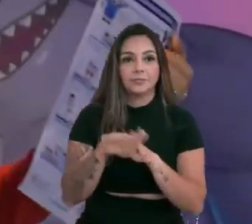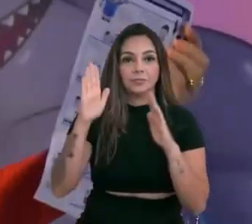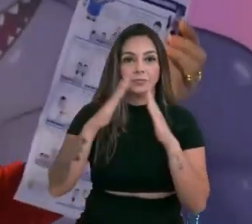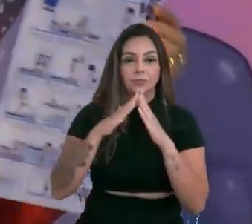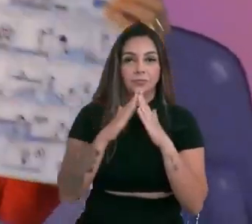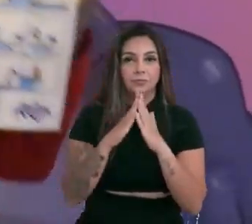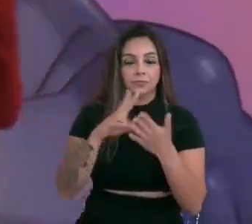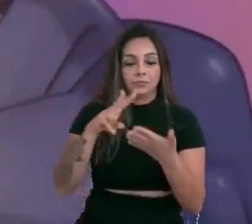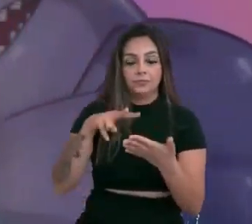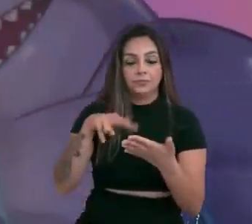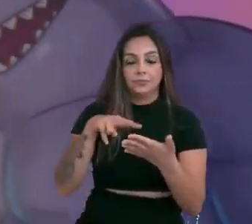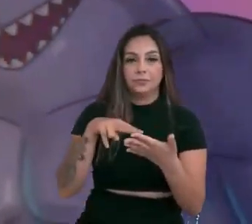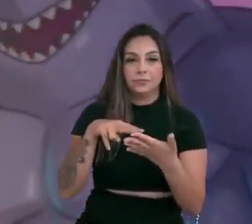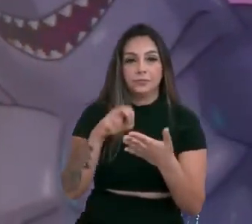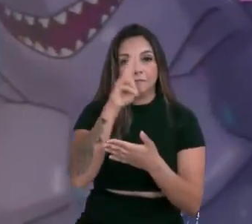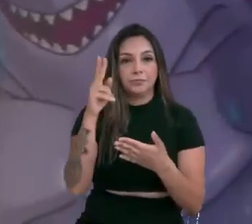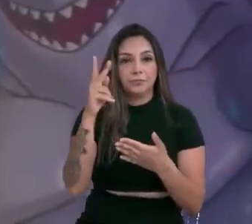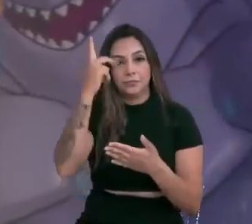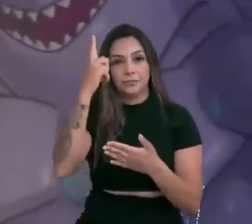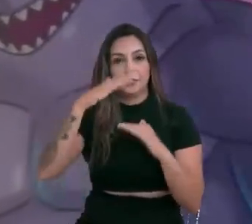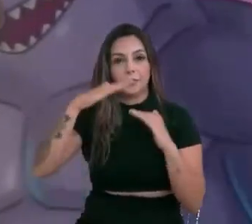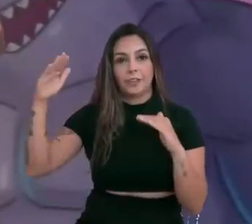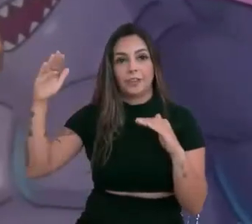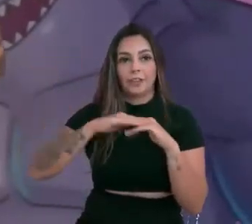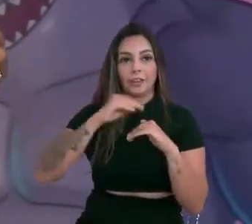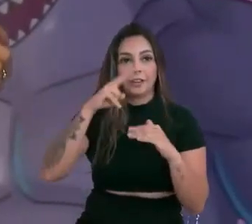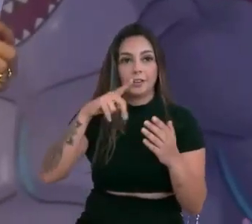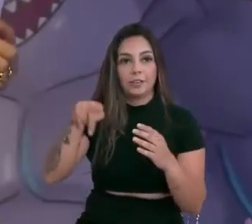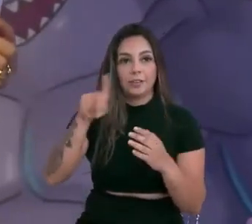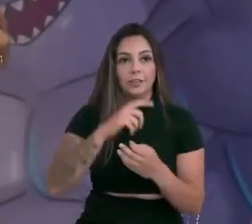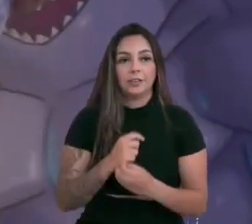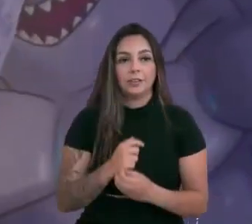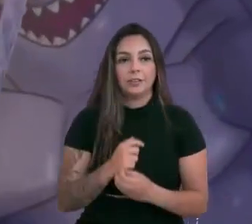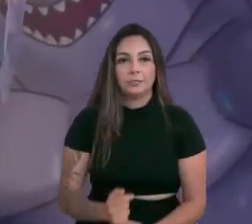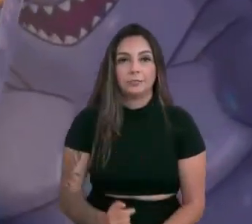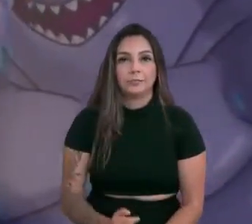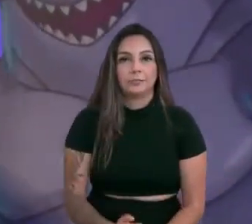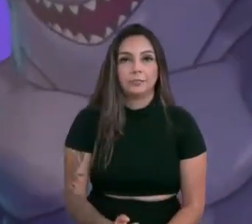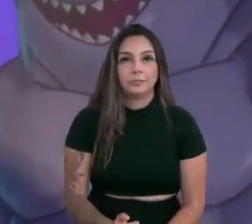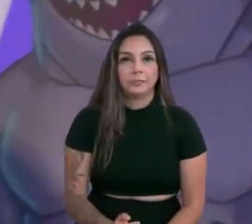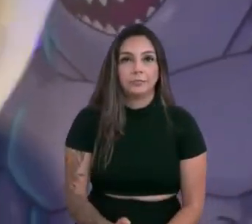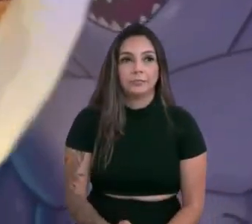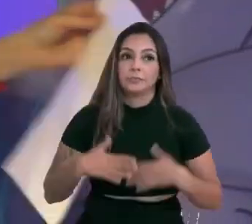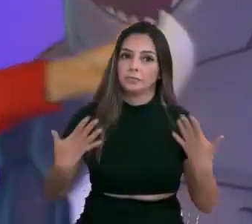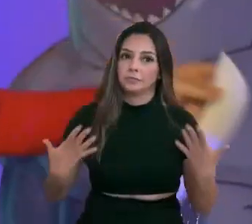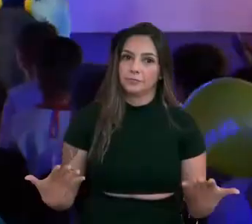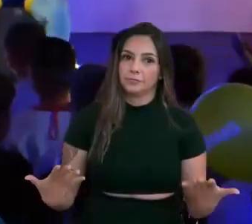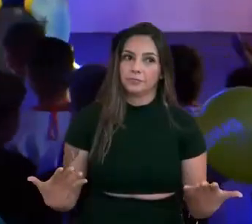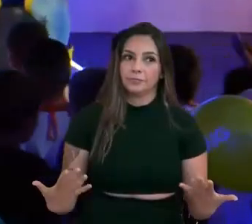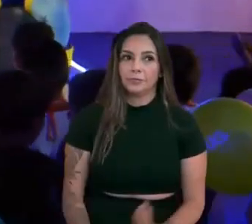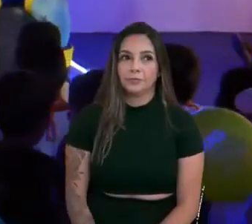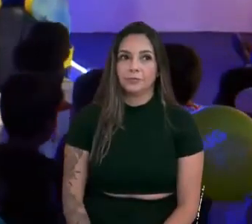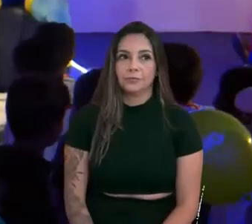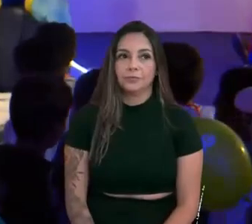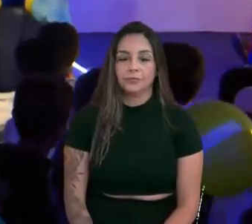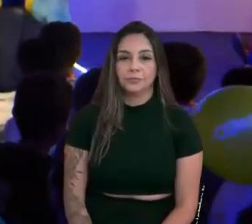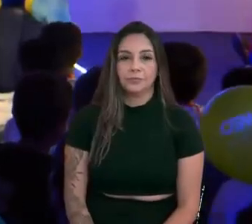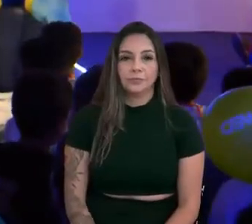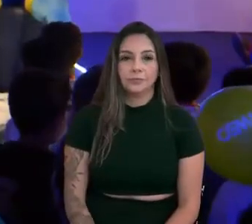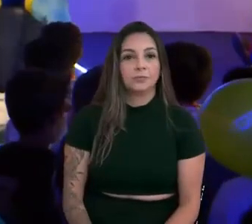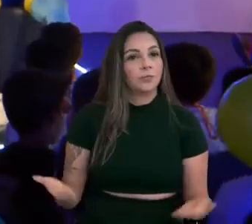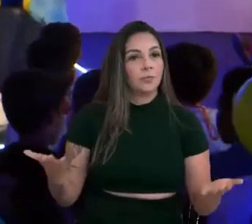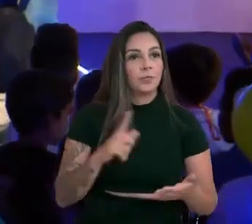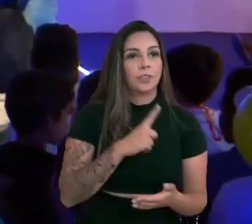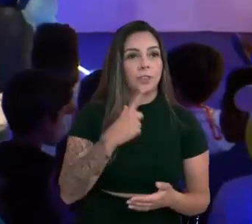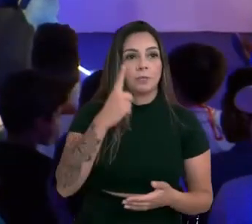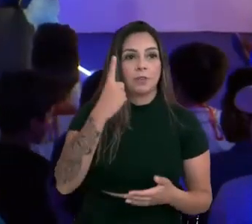ler ou para algum adulto ler para vocês, tudo bem? É surpresa! Ah, mas agora tem mais uma